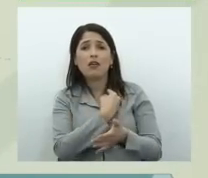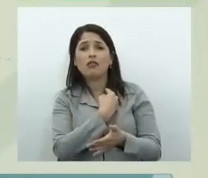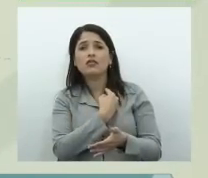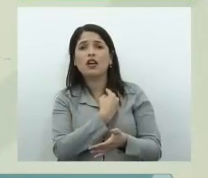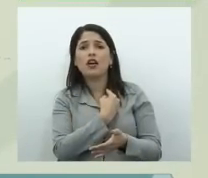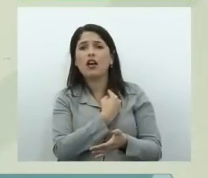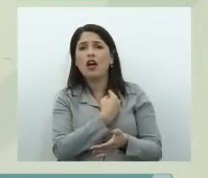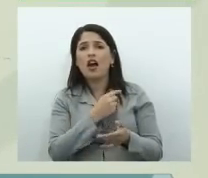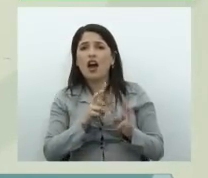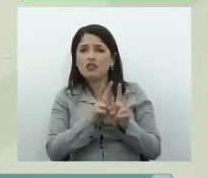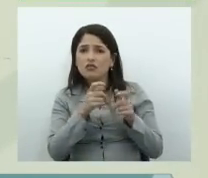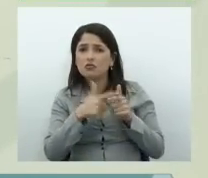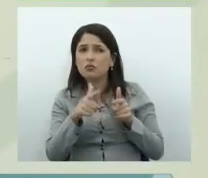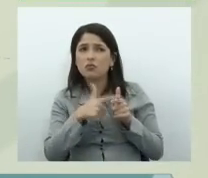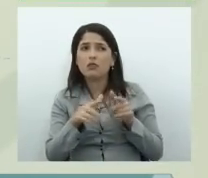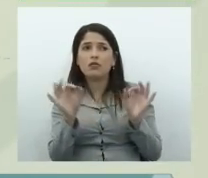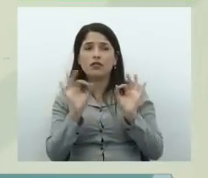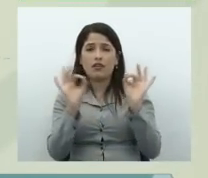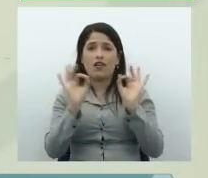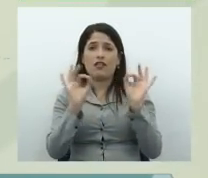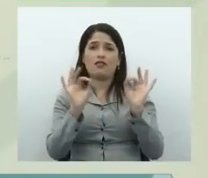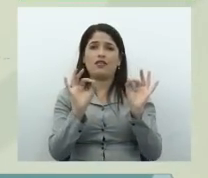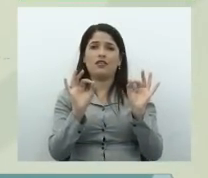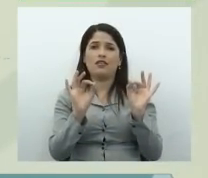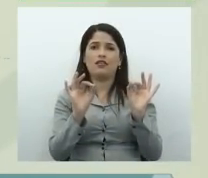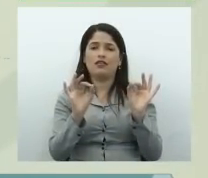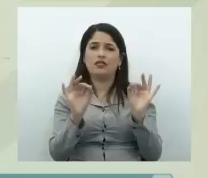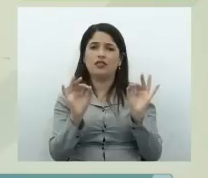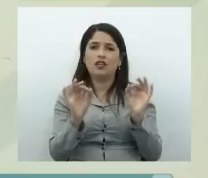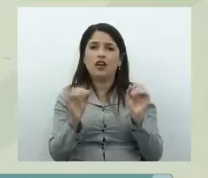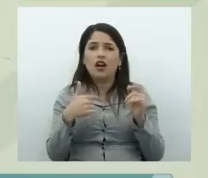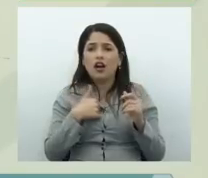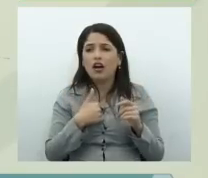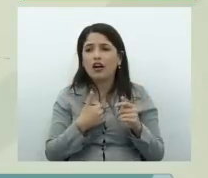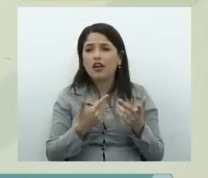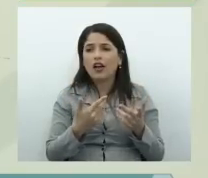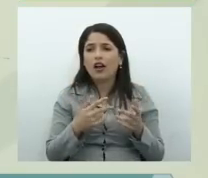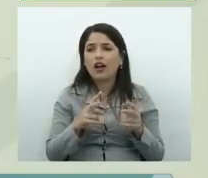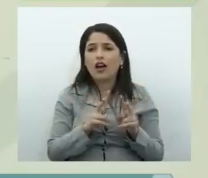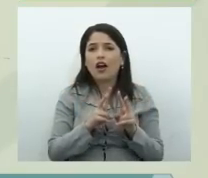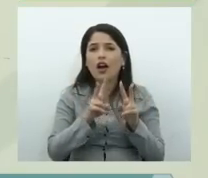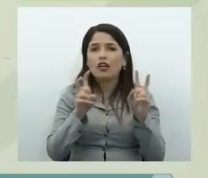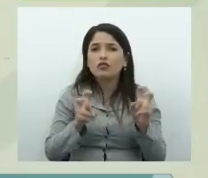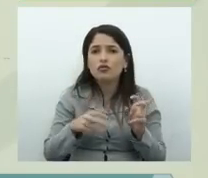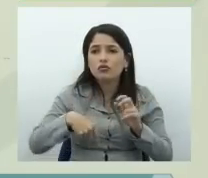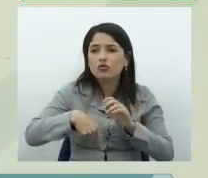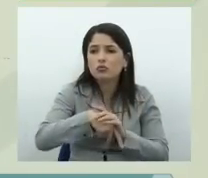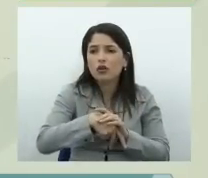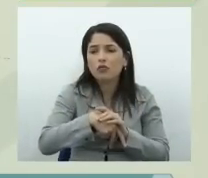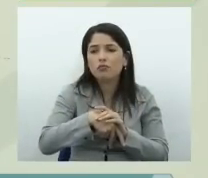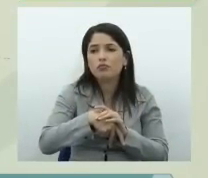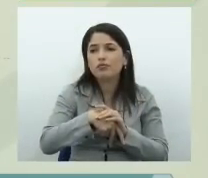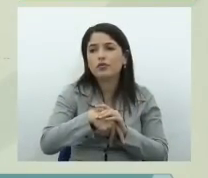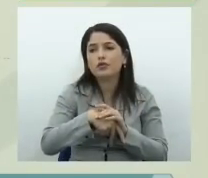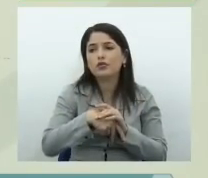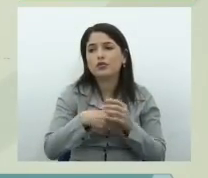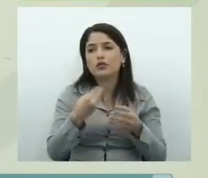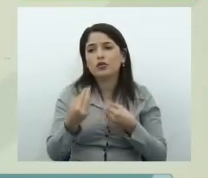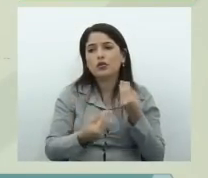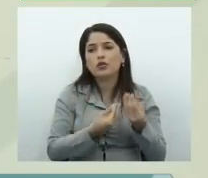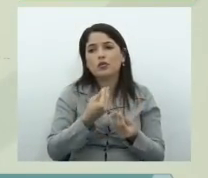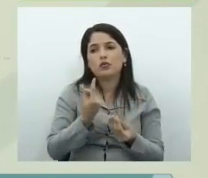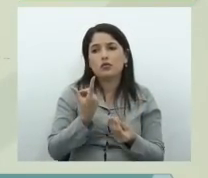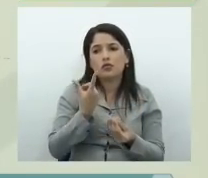são muitos. É uma pergunta política. Aí eu não poderia... Você responde. O que dizer